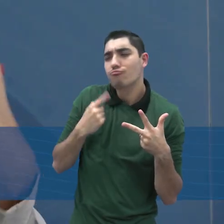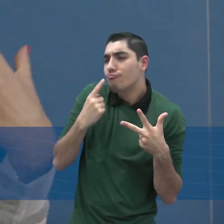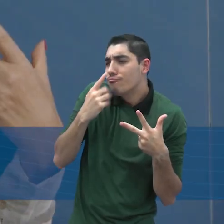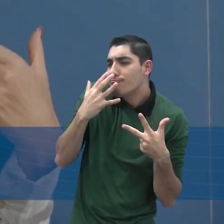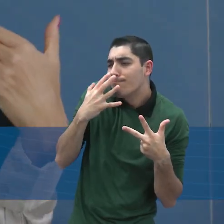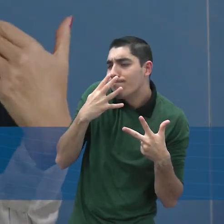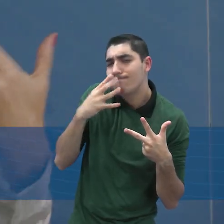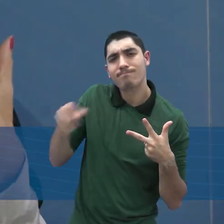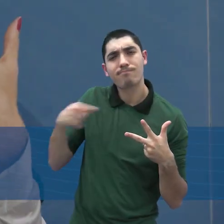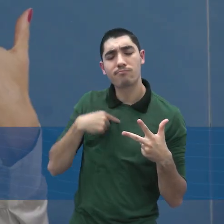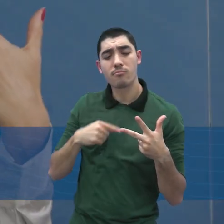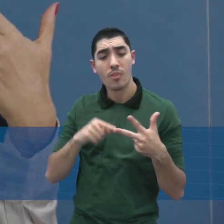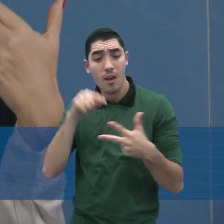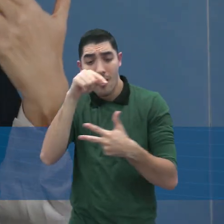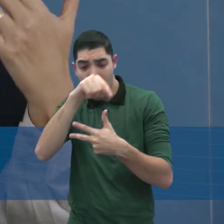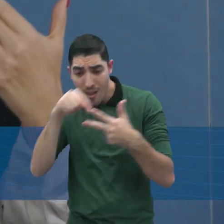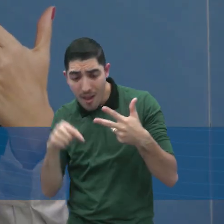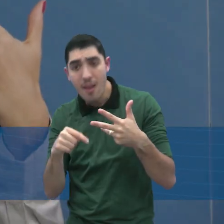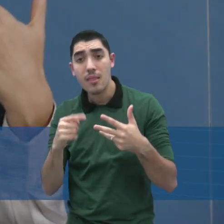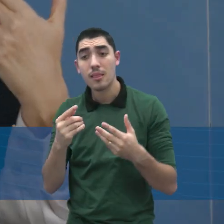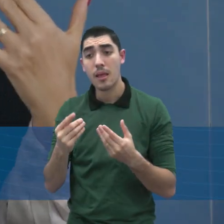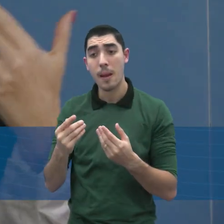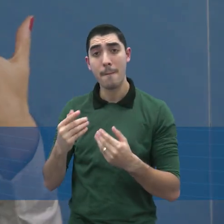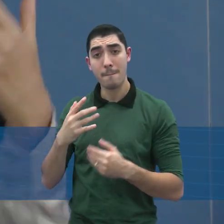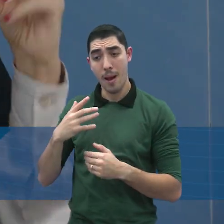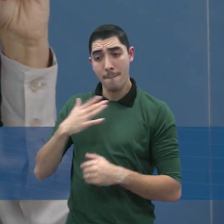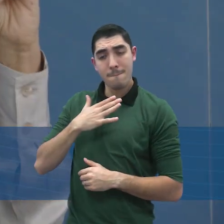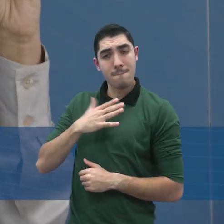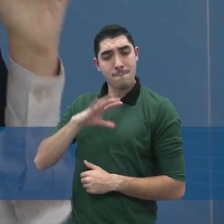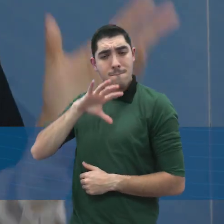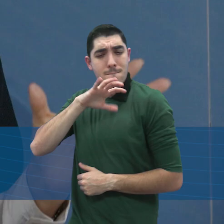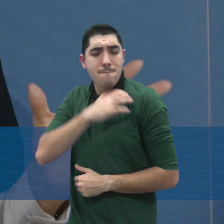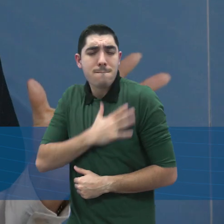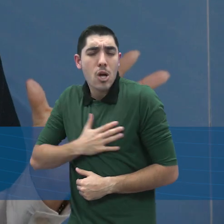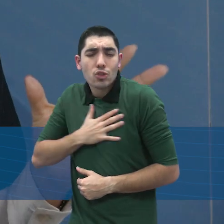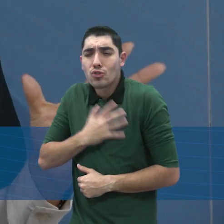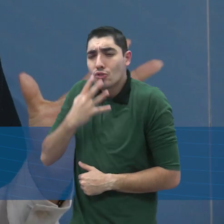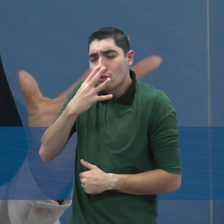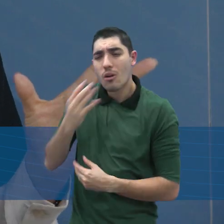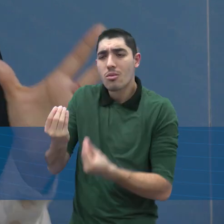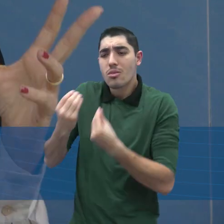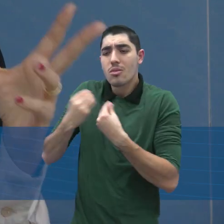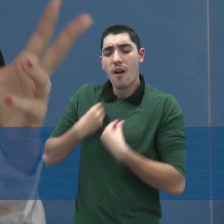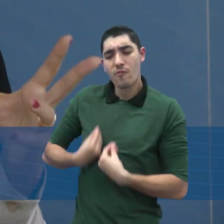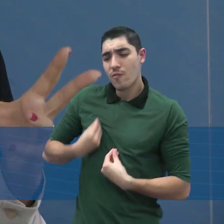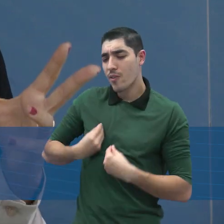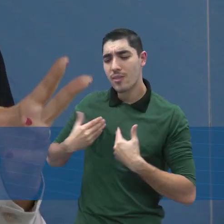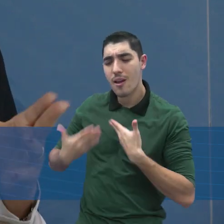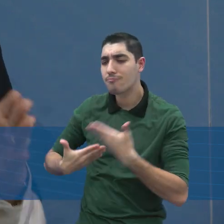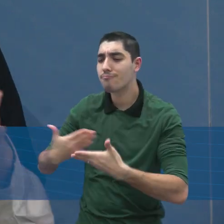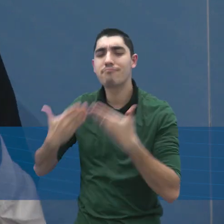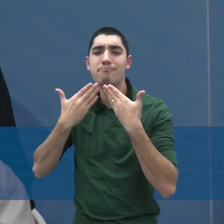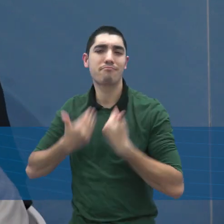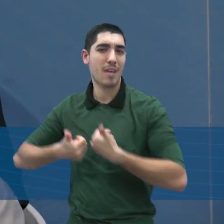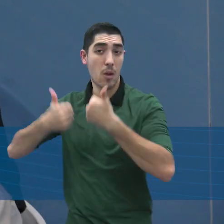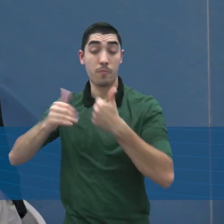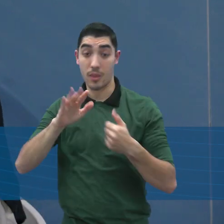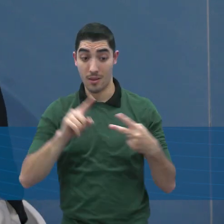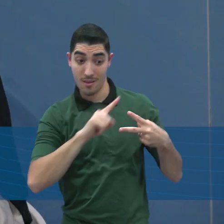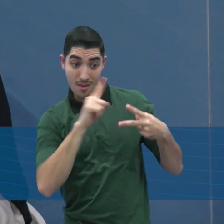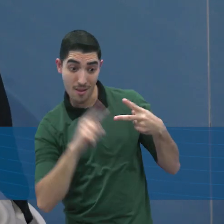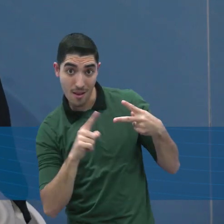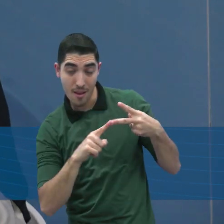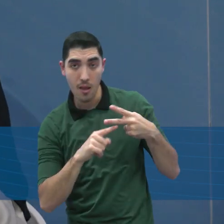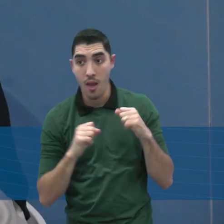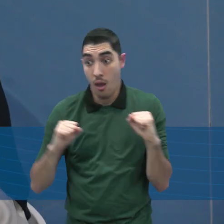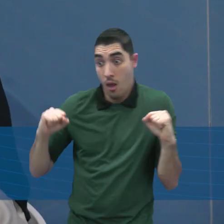movimenta, a paixão faz com que a vida se concretize. O fanatismo, ele, diferente